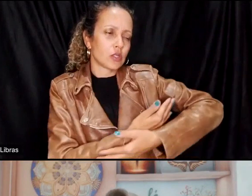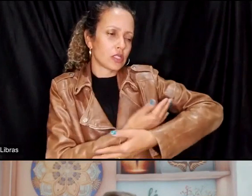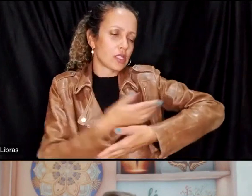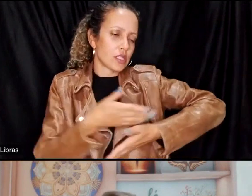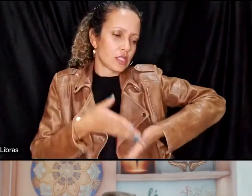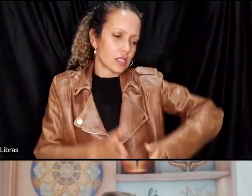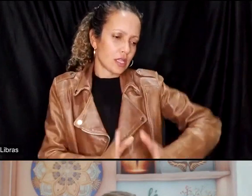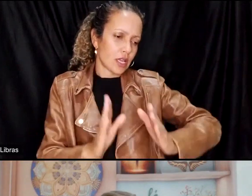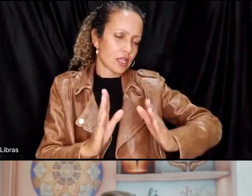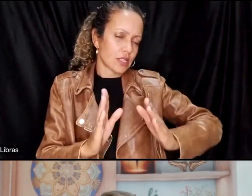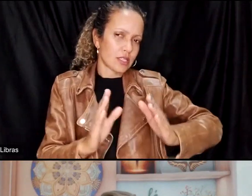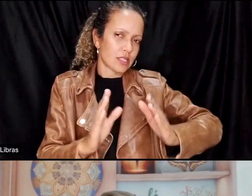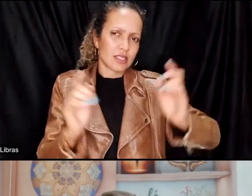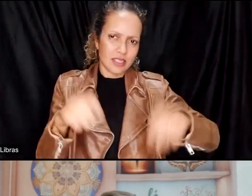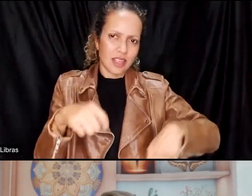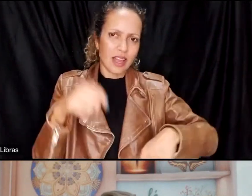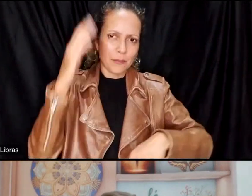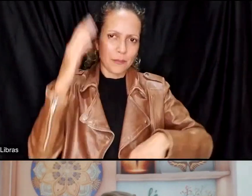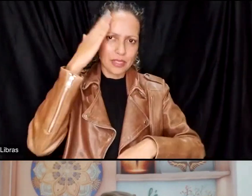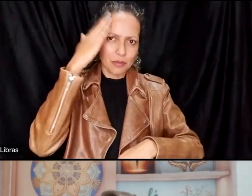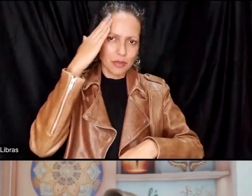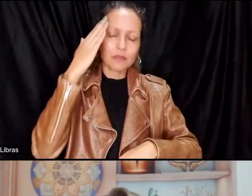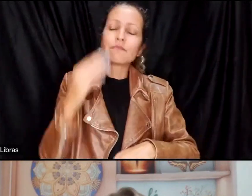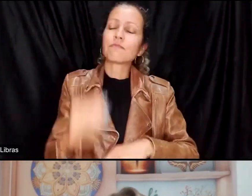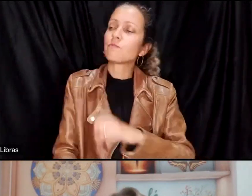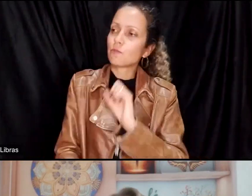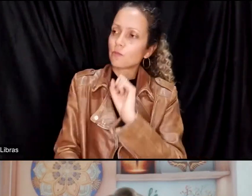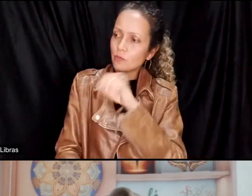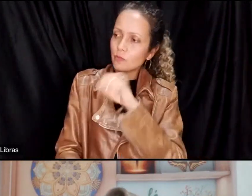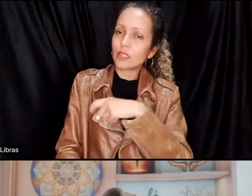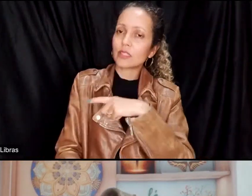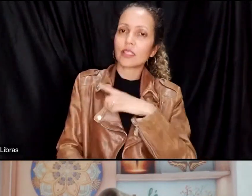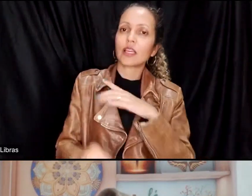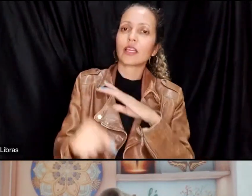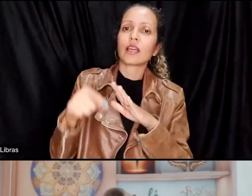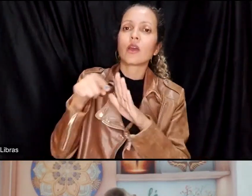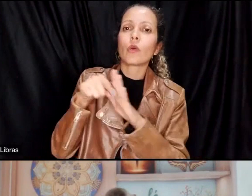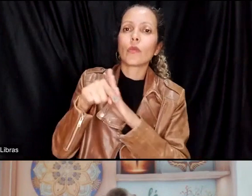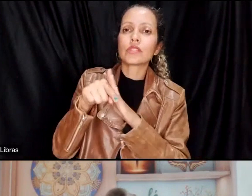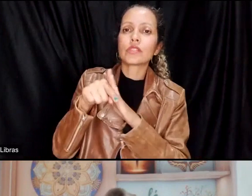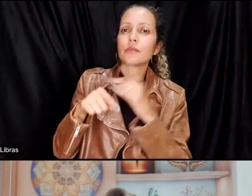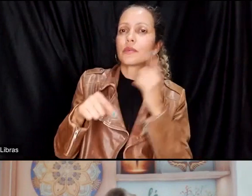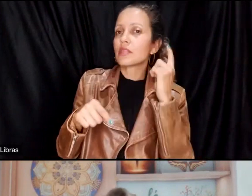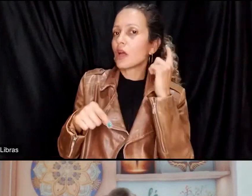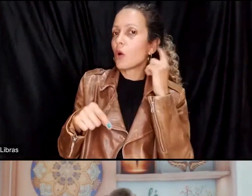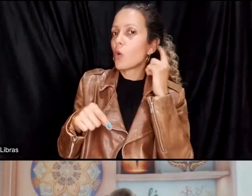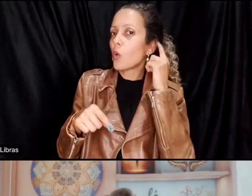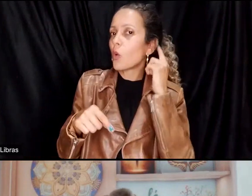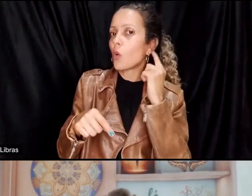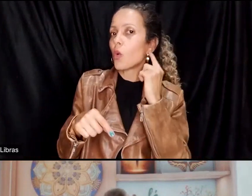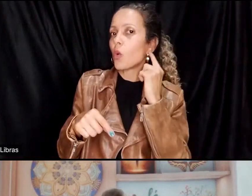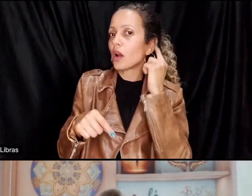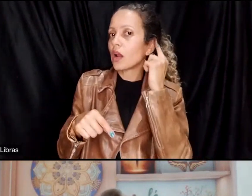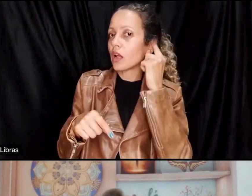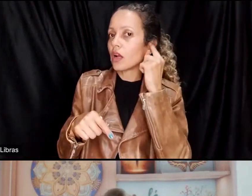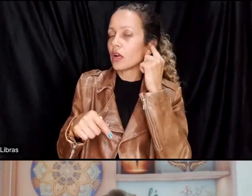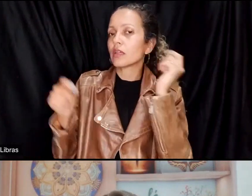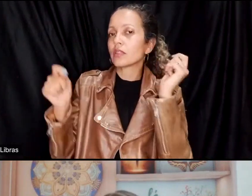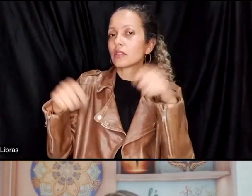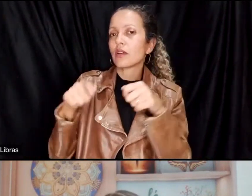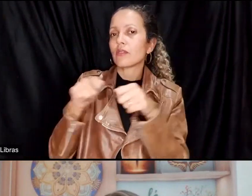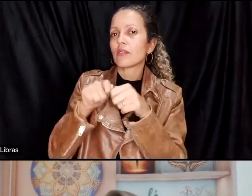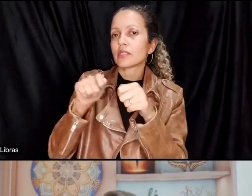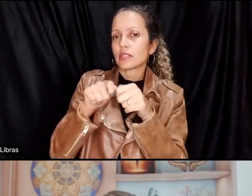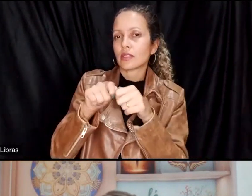da orelhinha que eles fazem. Antiga, assim, eu não sei como está hoje, mas parece que a criança vai embora e depois